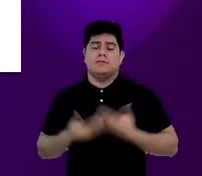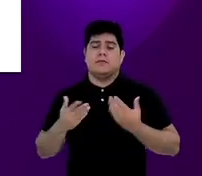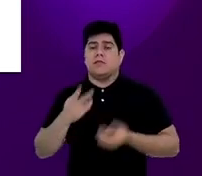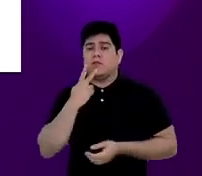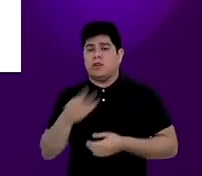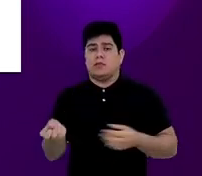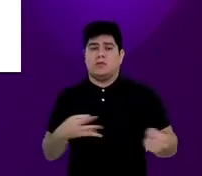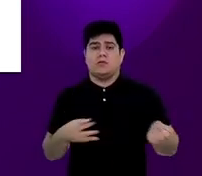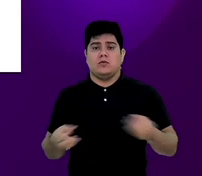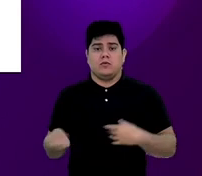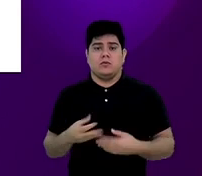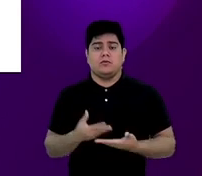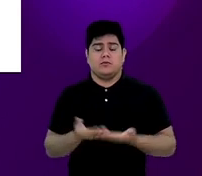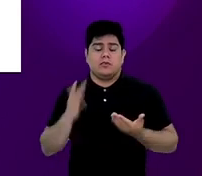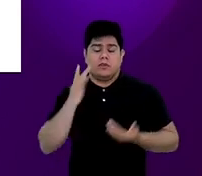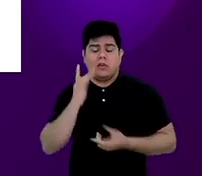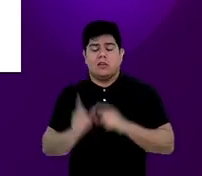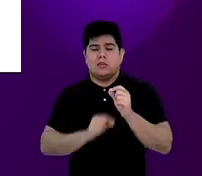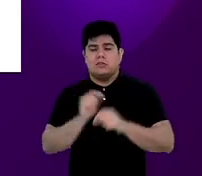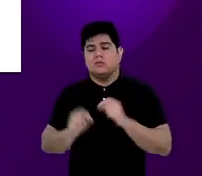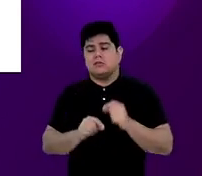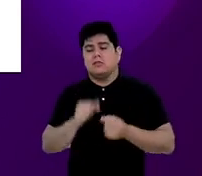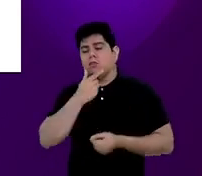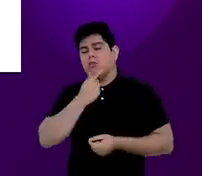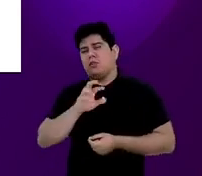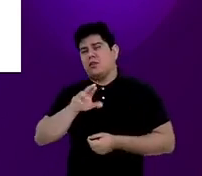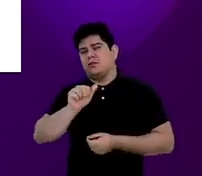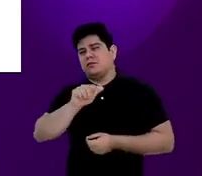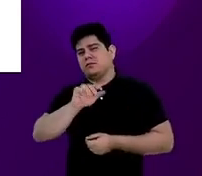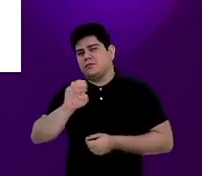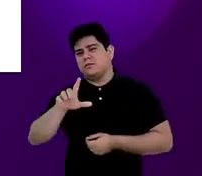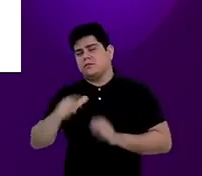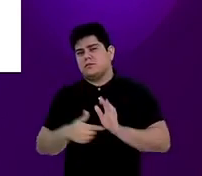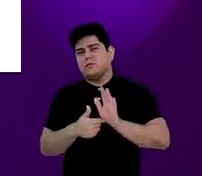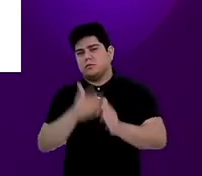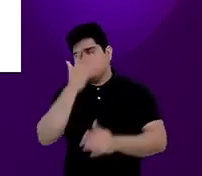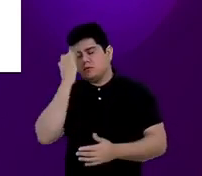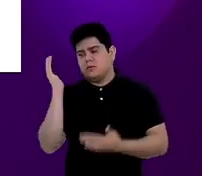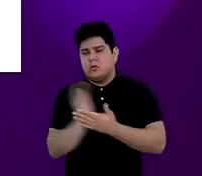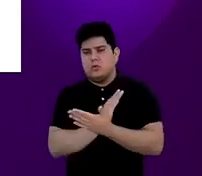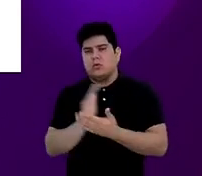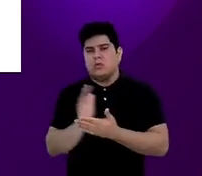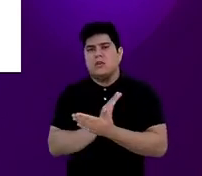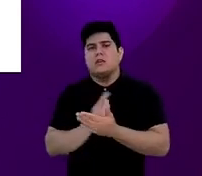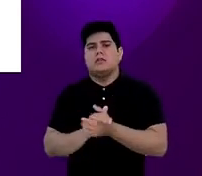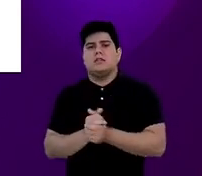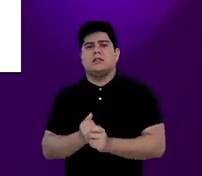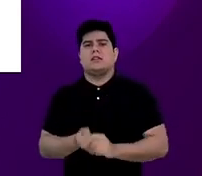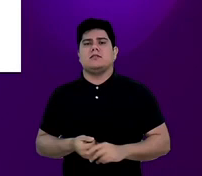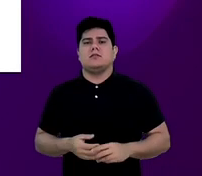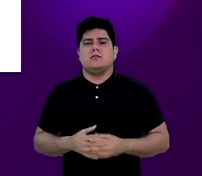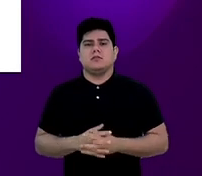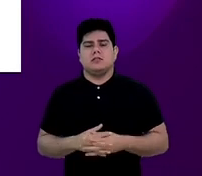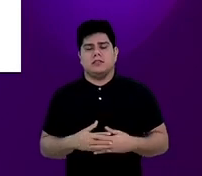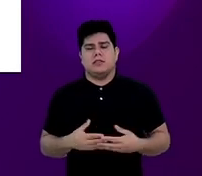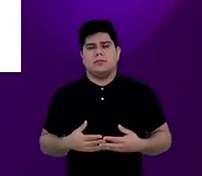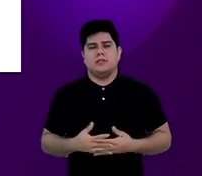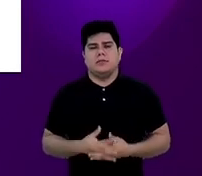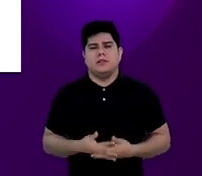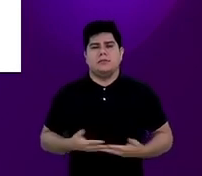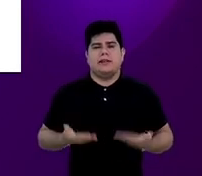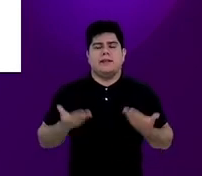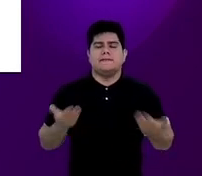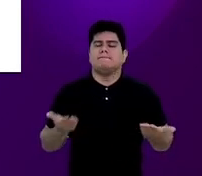inovação, assim, acho que vale como o Rafael mostrou, algumas pessoas realmente são são ícones, e no caso da ginecologia